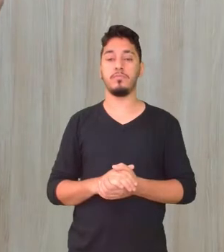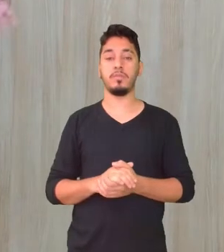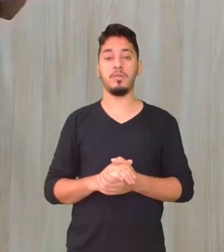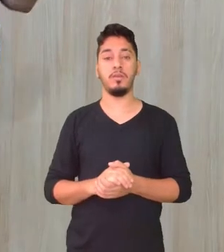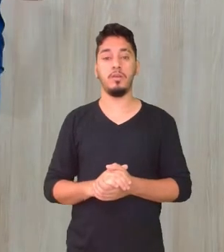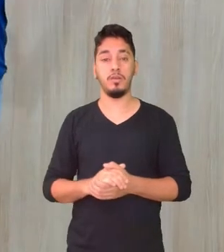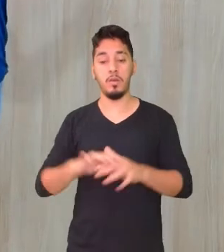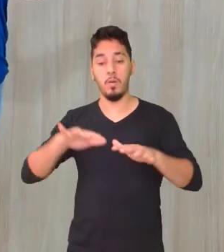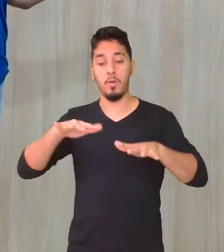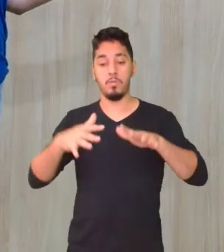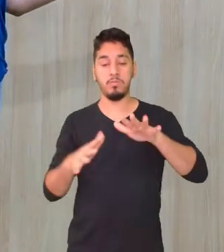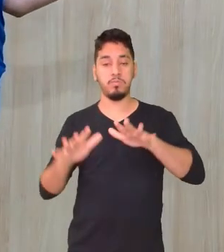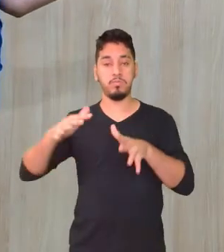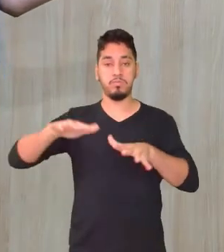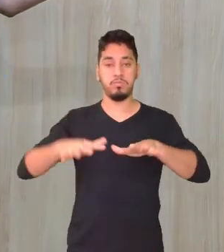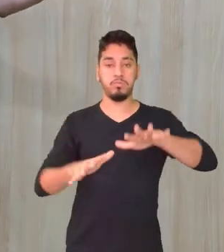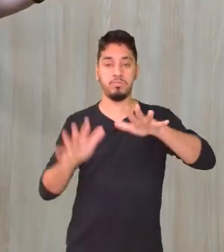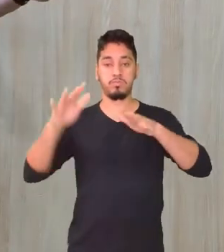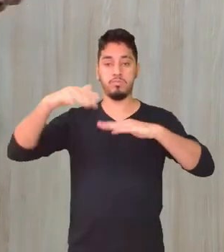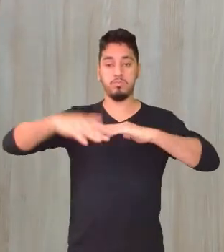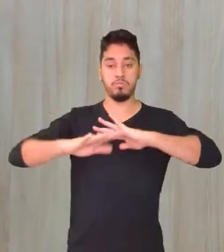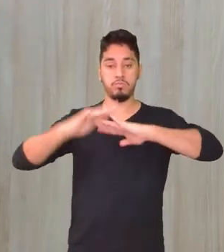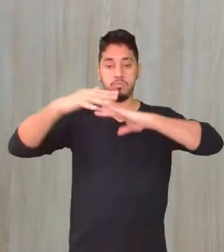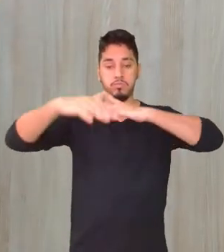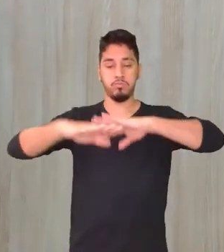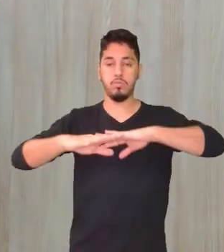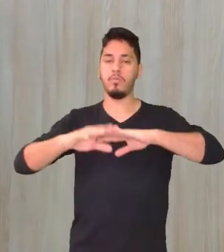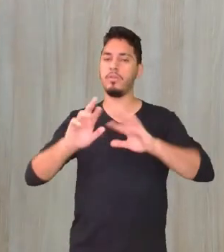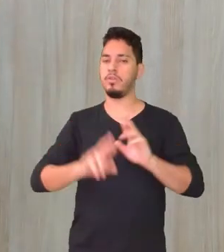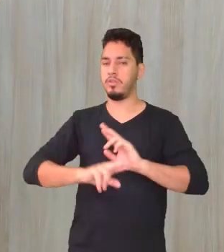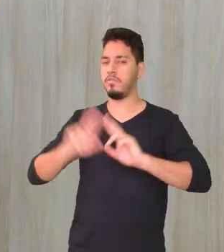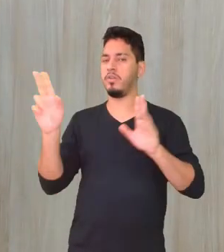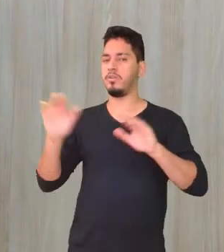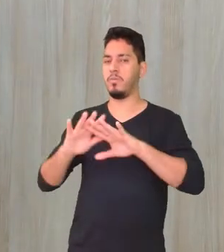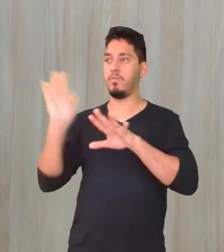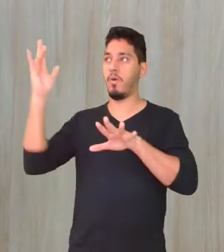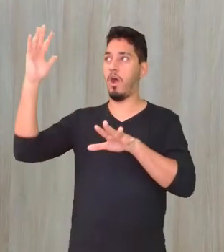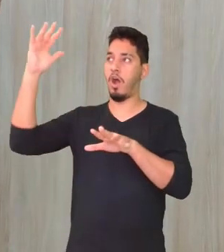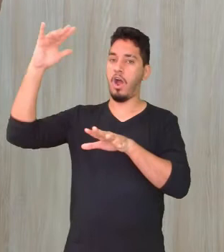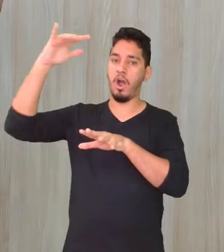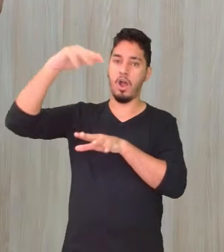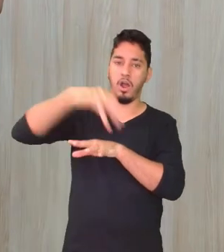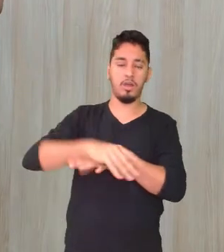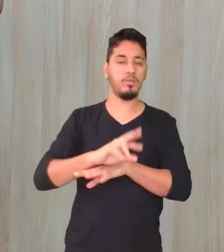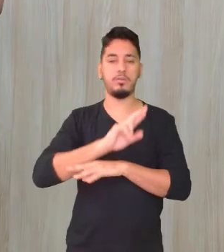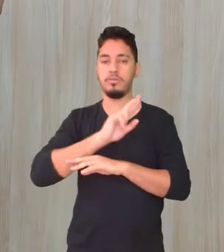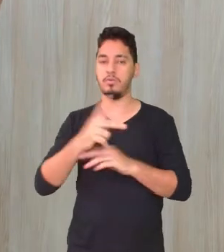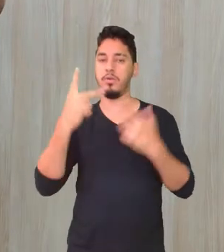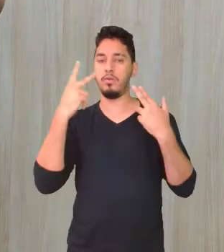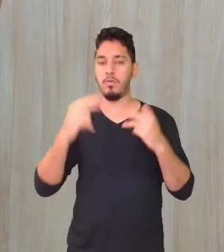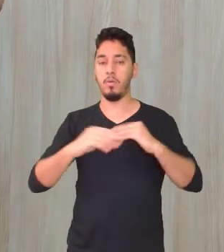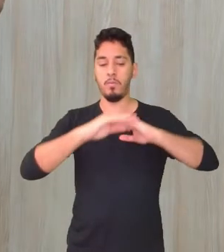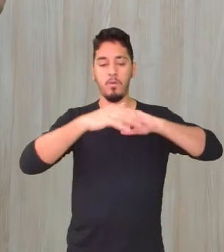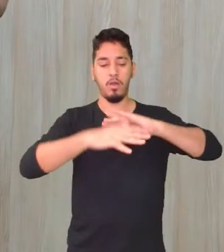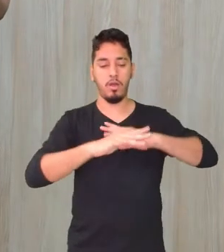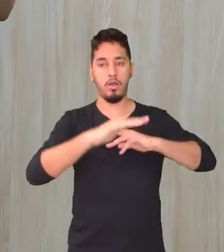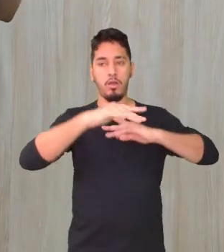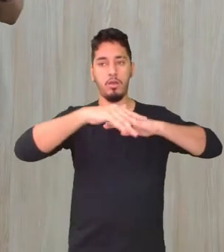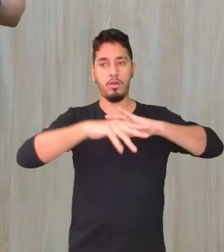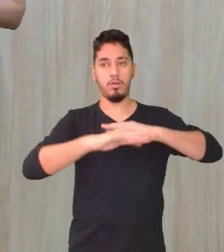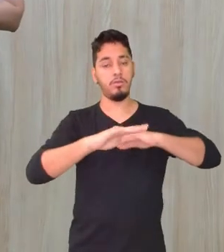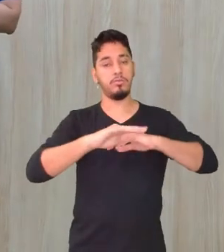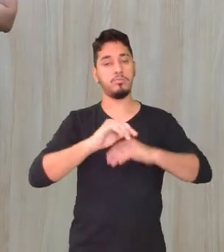Maremotos. Aí tem gente que confunde, viu, professor Gilson? Maremoto e tsunami, né? Com certeza. Porque não é a mesma coisa. O maremoto,